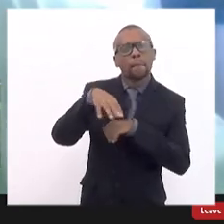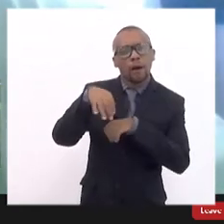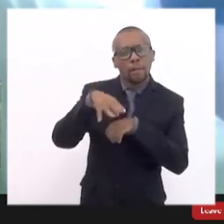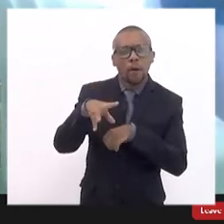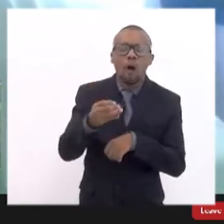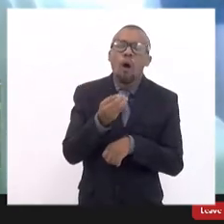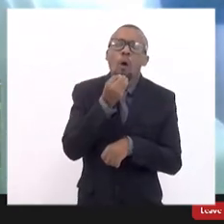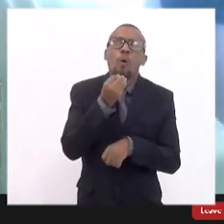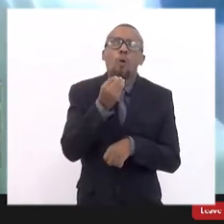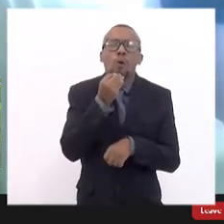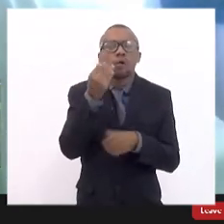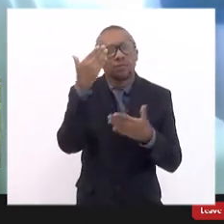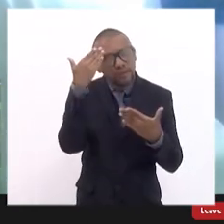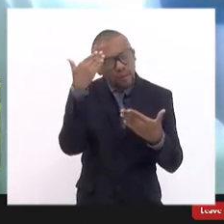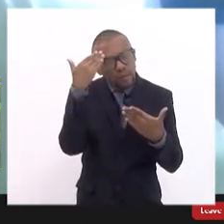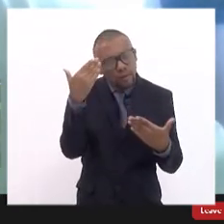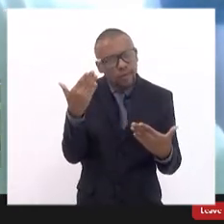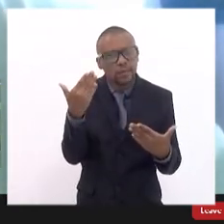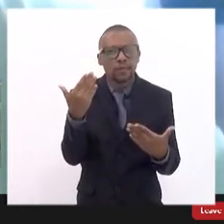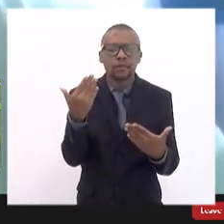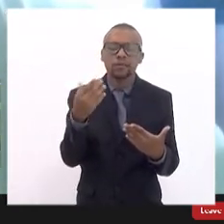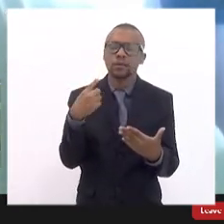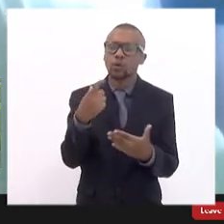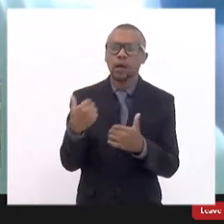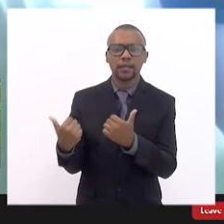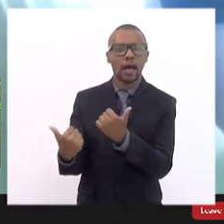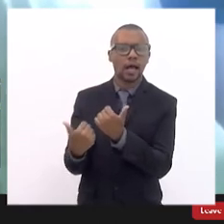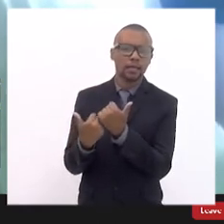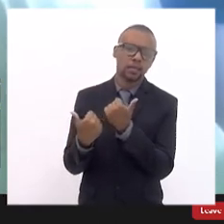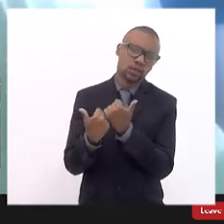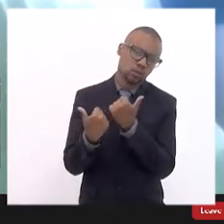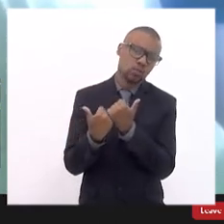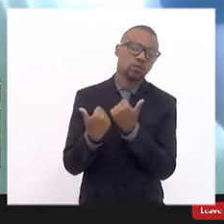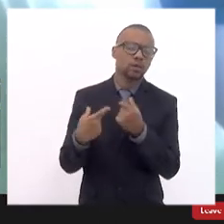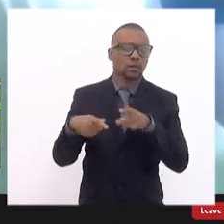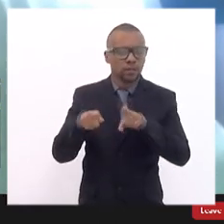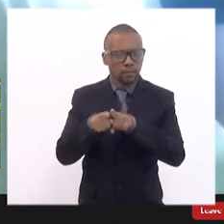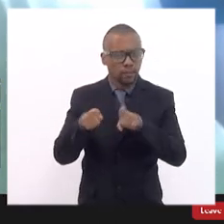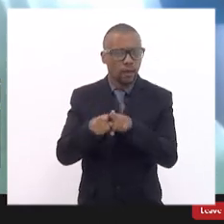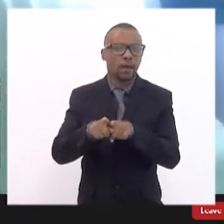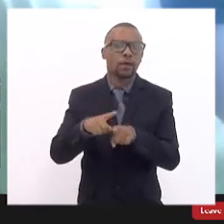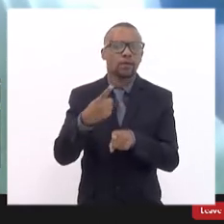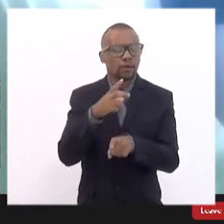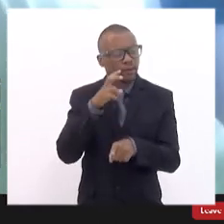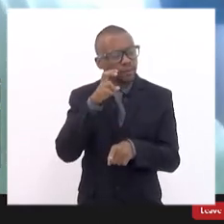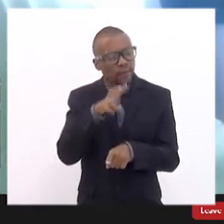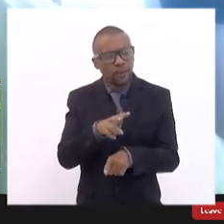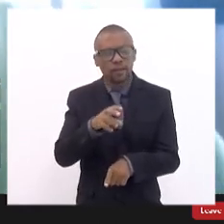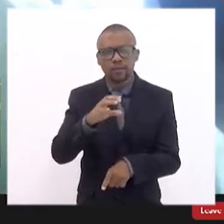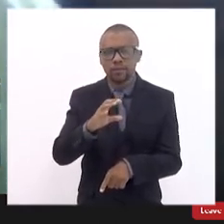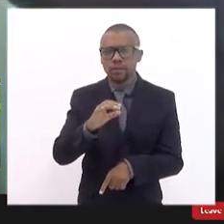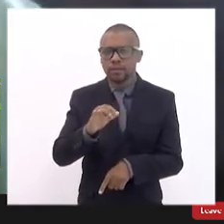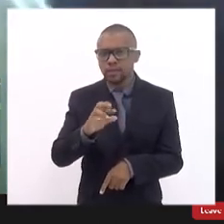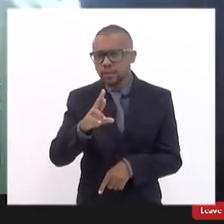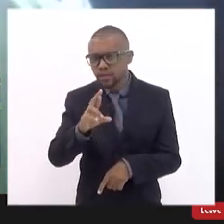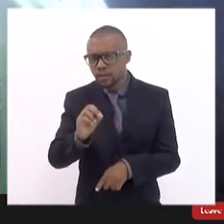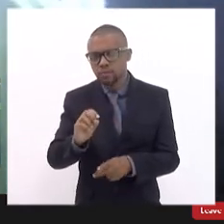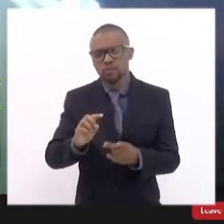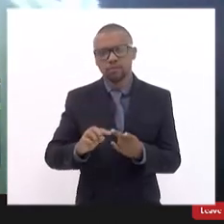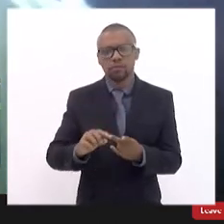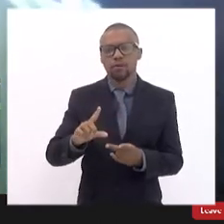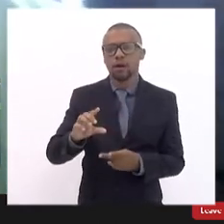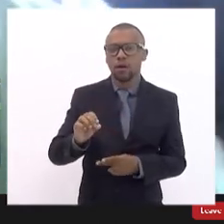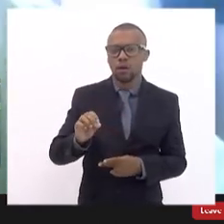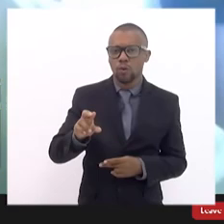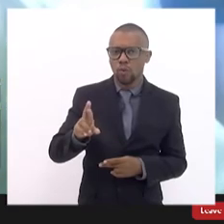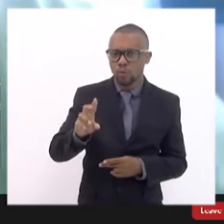teus agradecimentos às nossas assessorias. Estou vendo aqui o Ciro, a Lurdinha, toda a turma